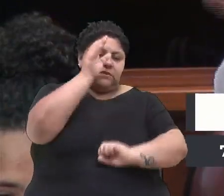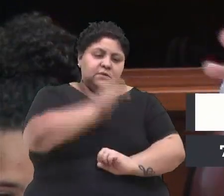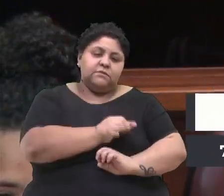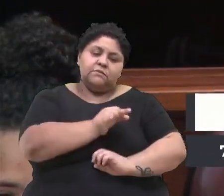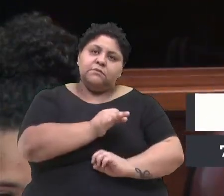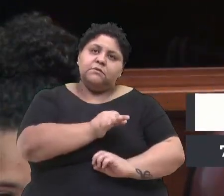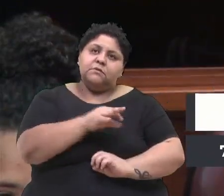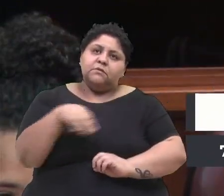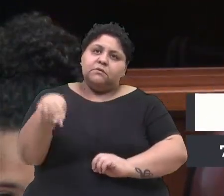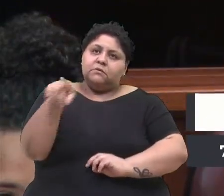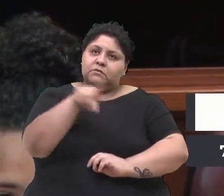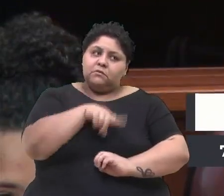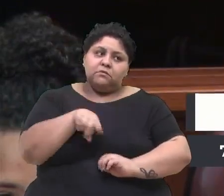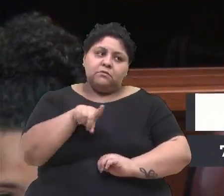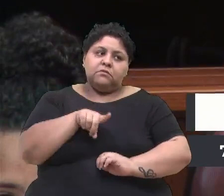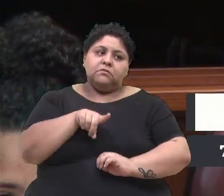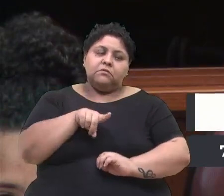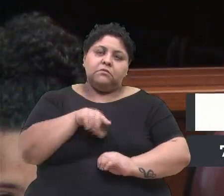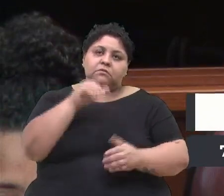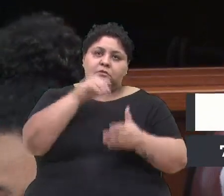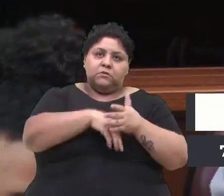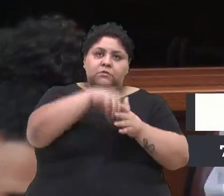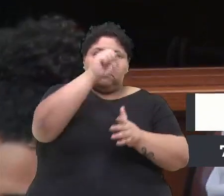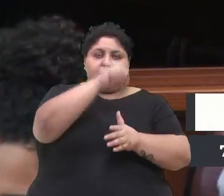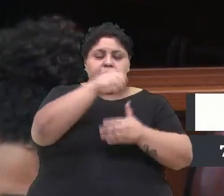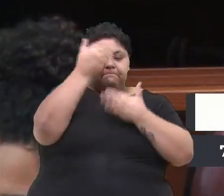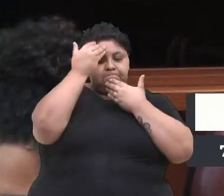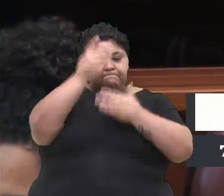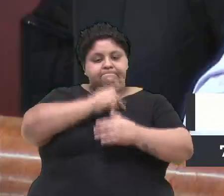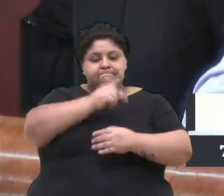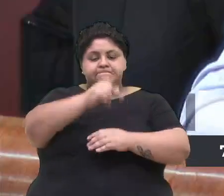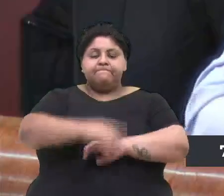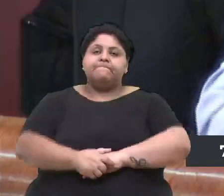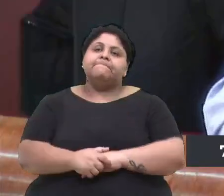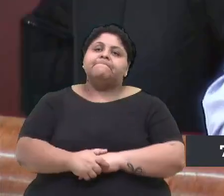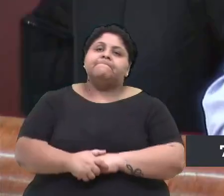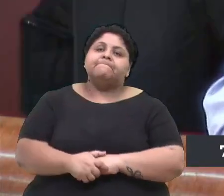nós votaremos favoráveis. Obrigado, presidente. Obrigado.